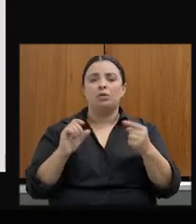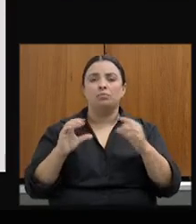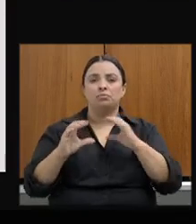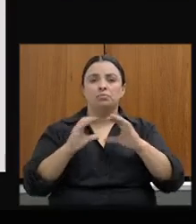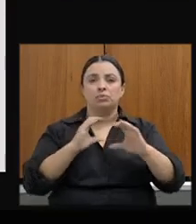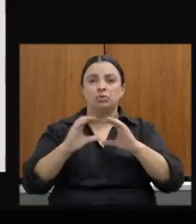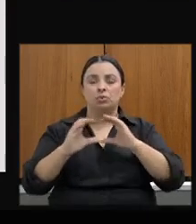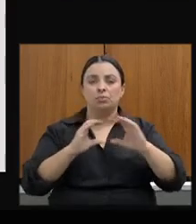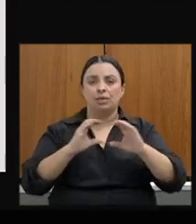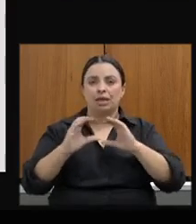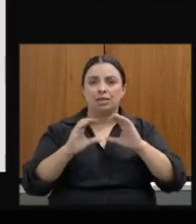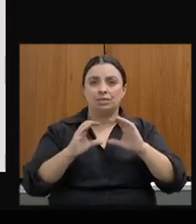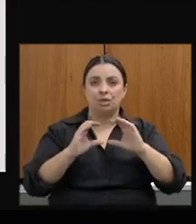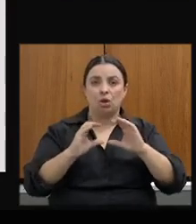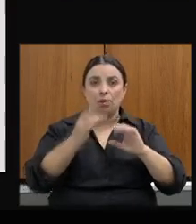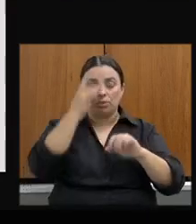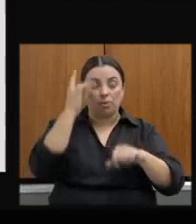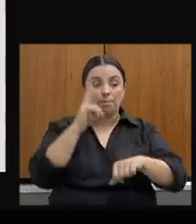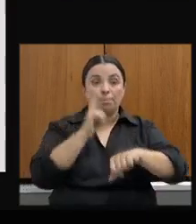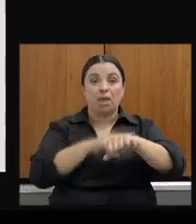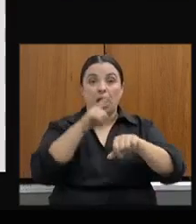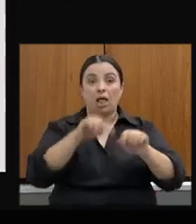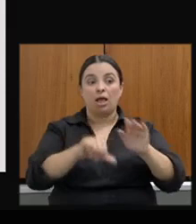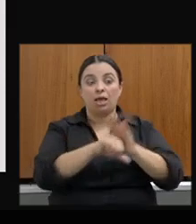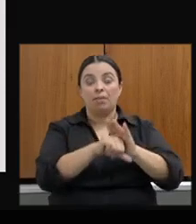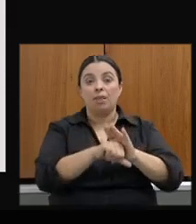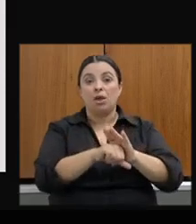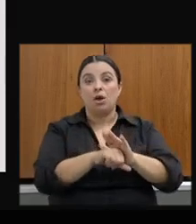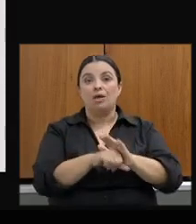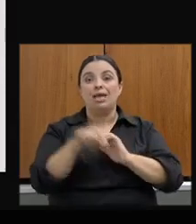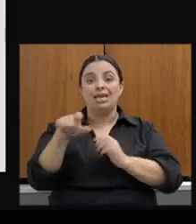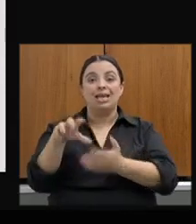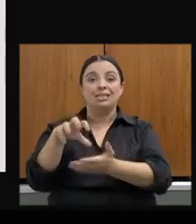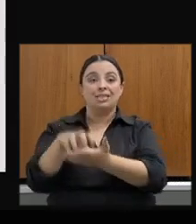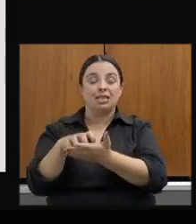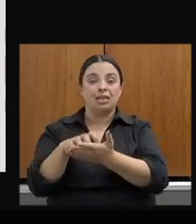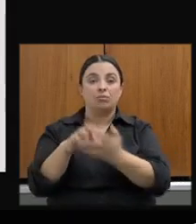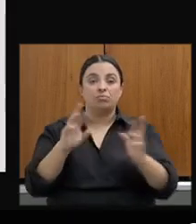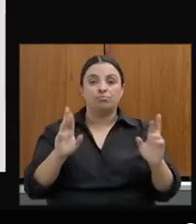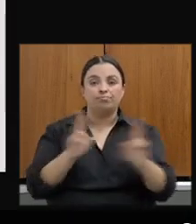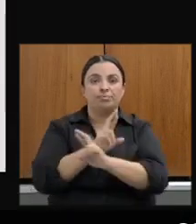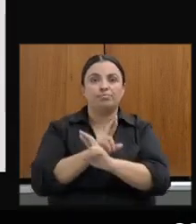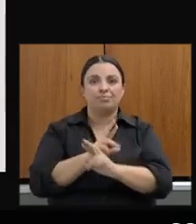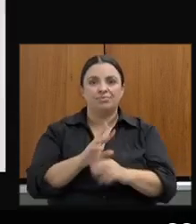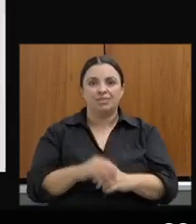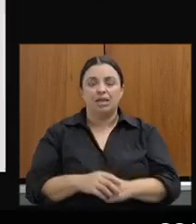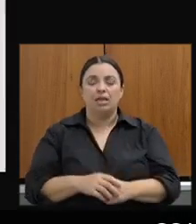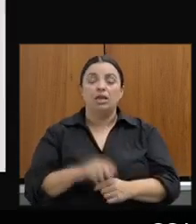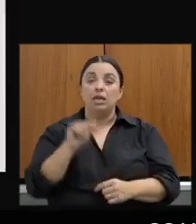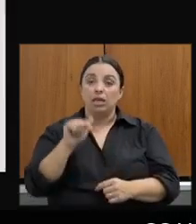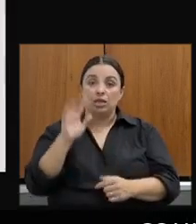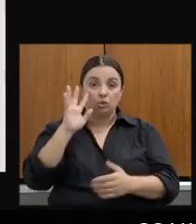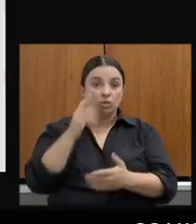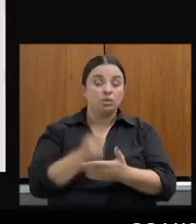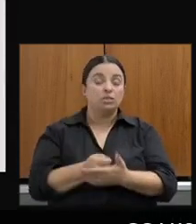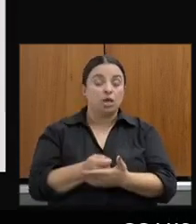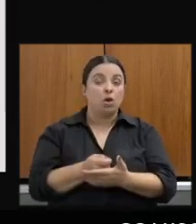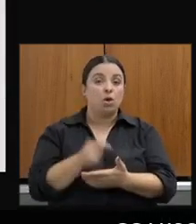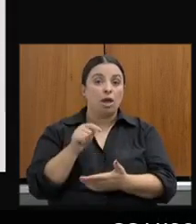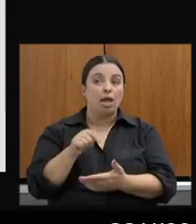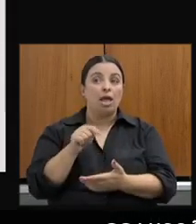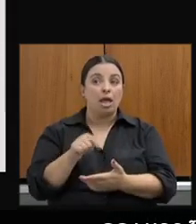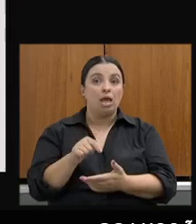do flagrante EA central e a solução para isso também já foi o desenvolvimento